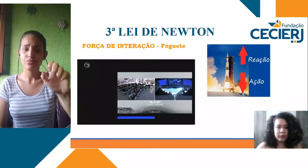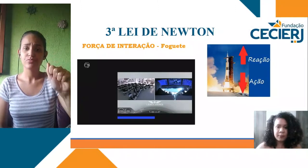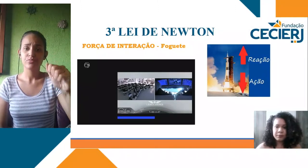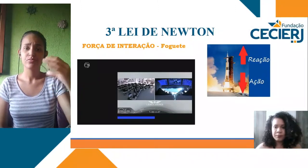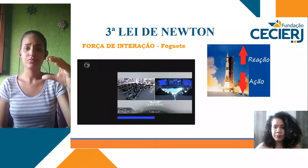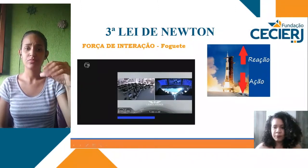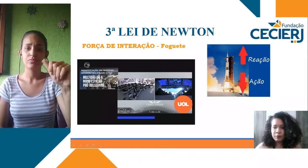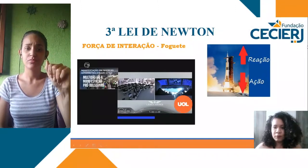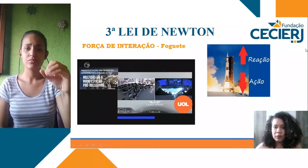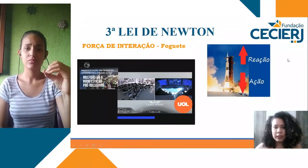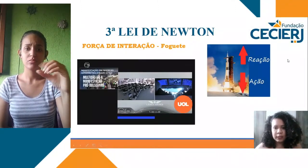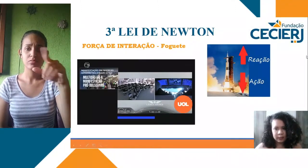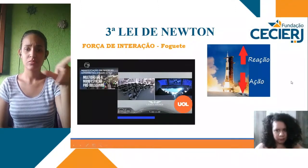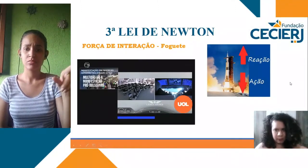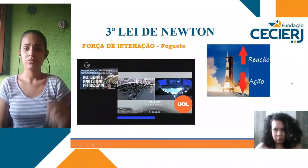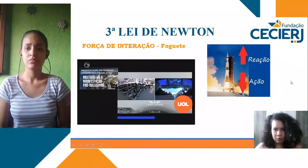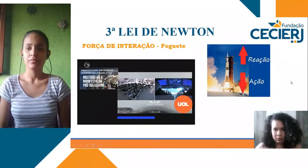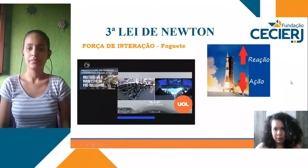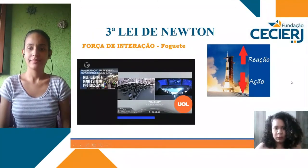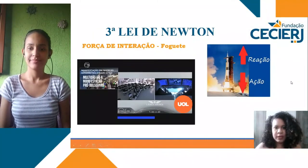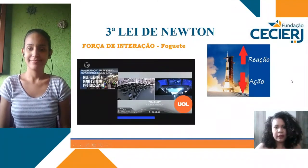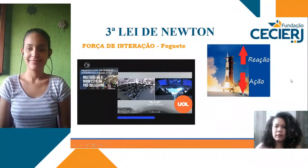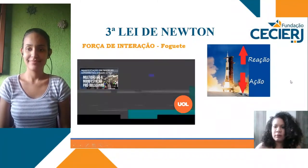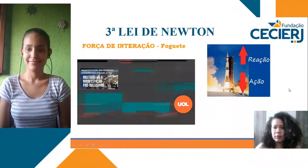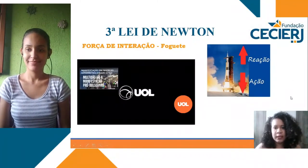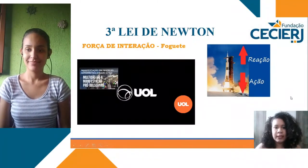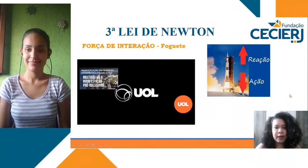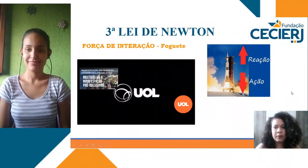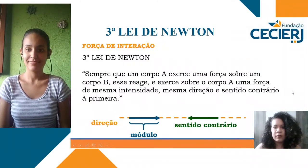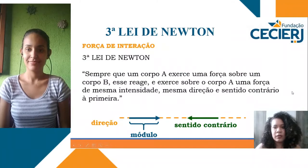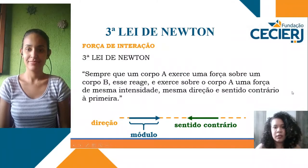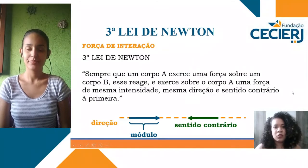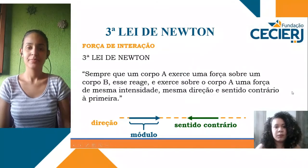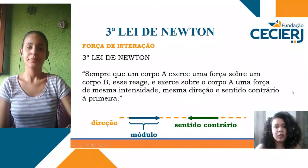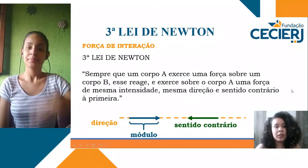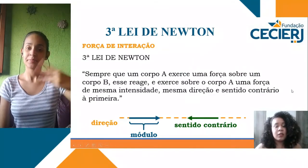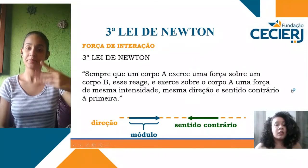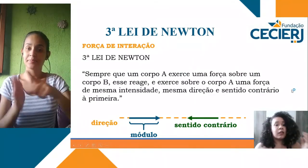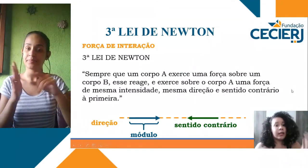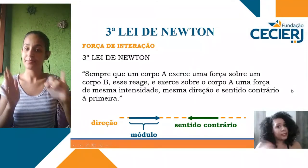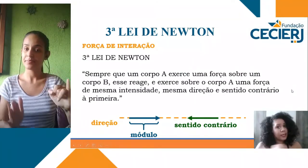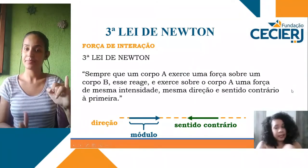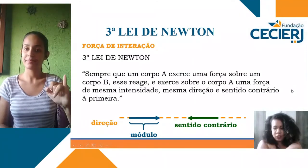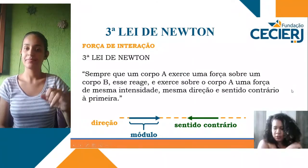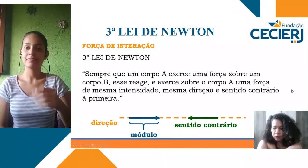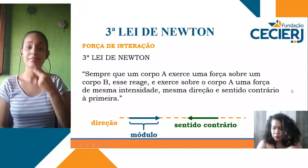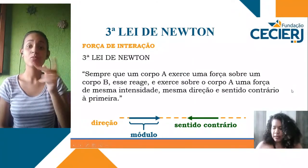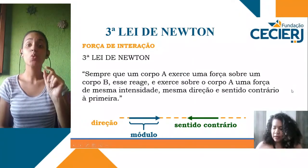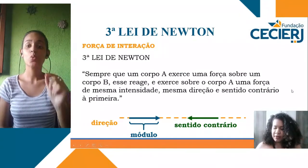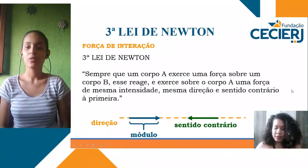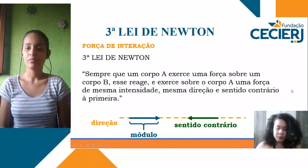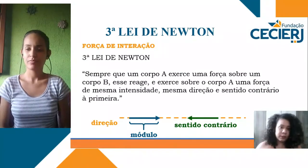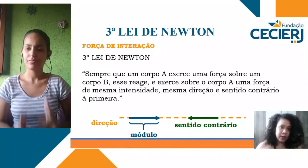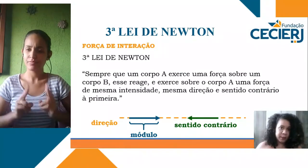objeto, tá? Então aqui, uma boa olhada, seria legal para vocês. A terceira lei de Newton, o